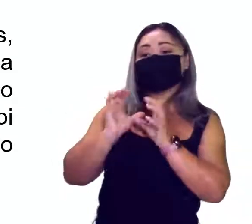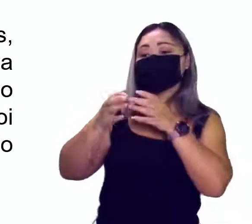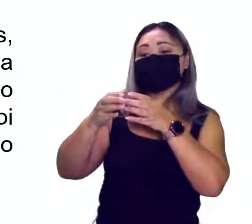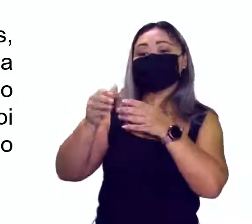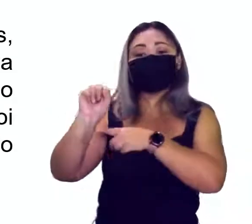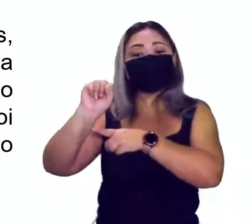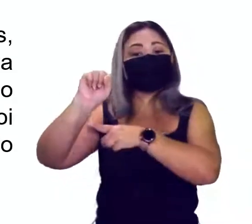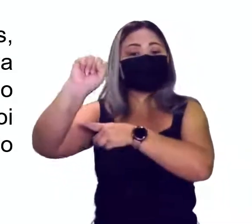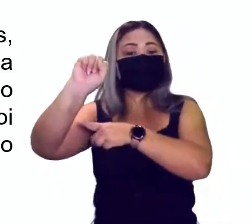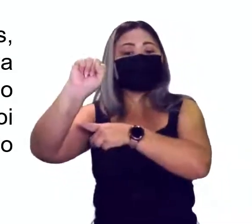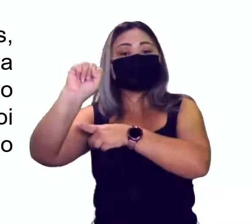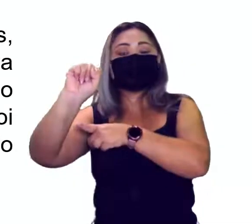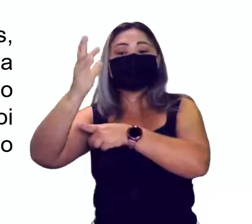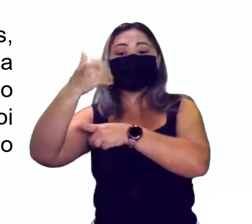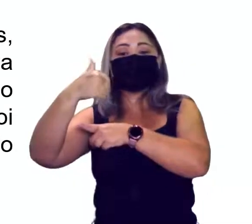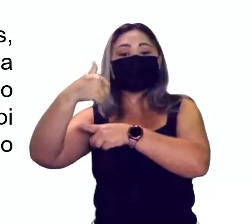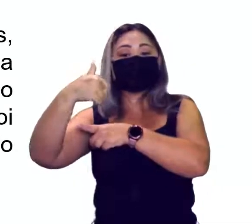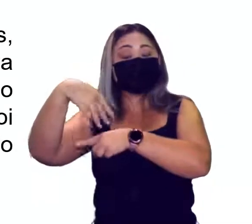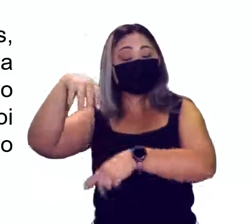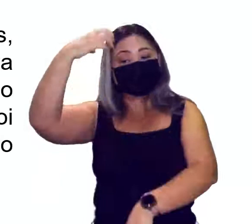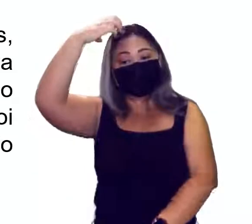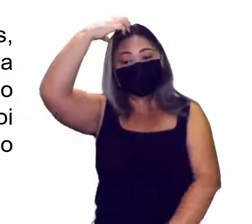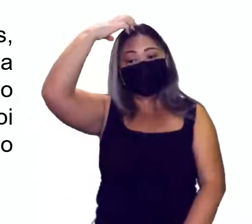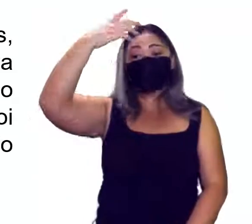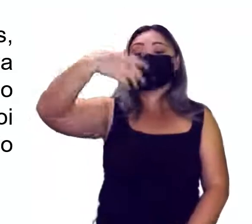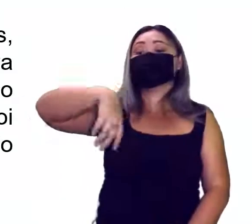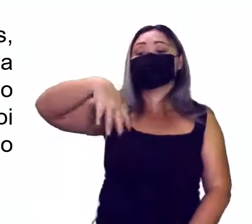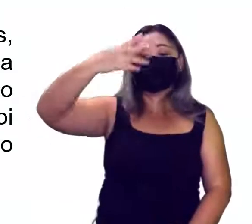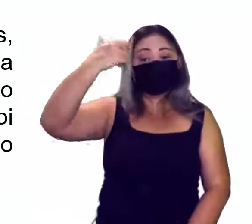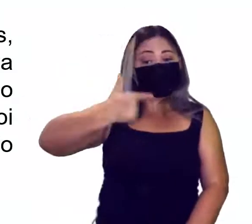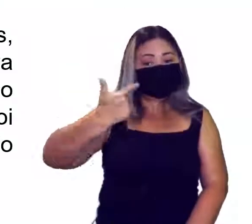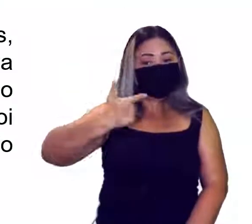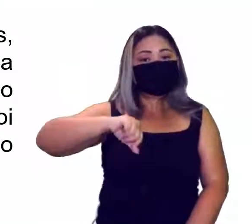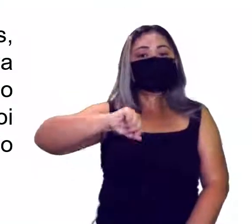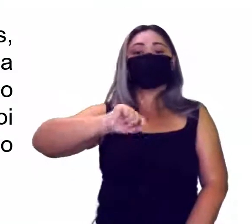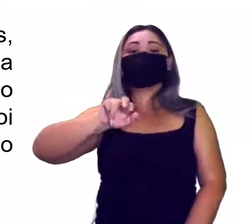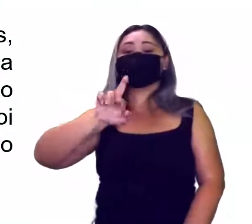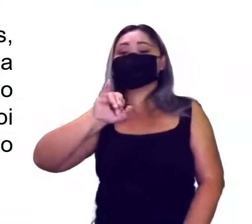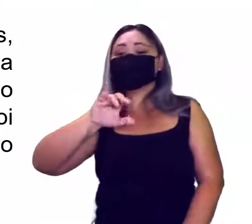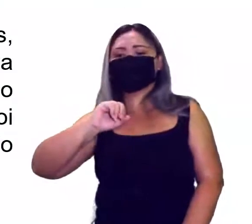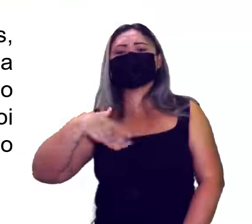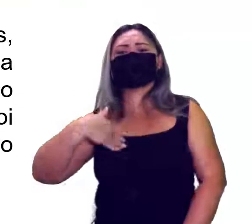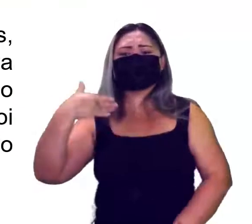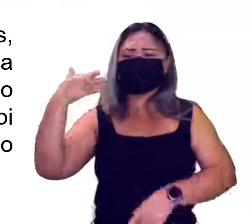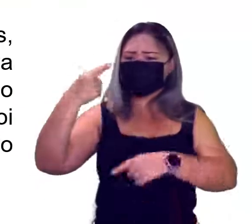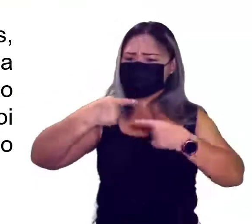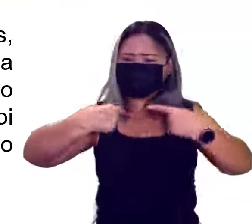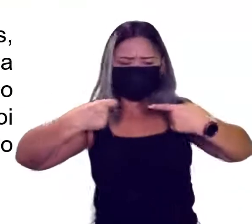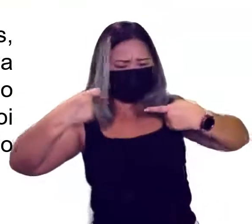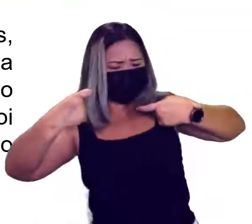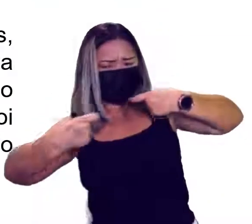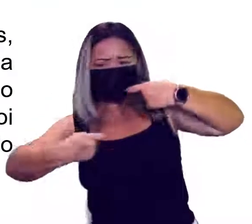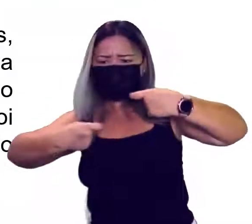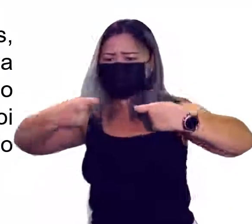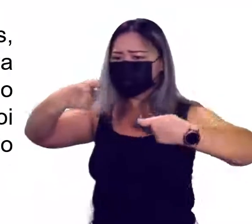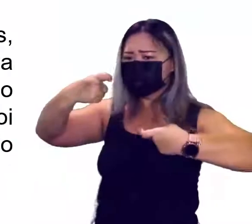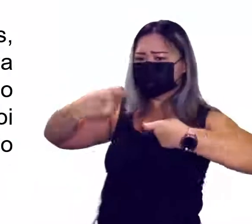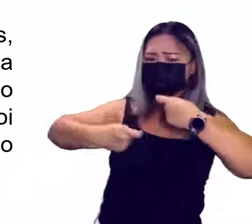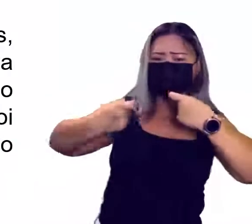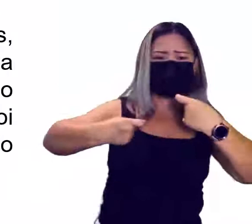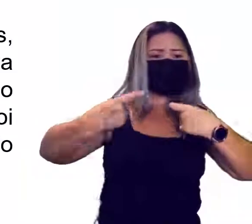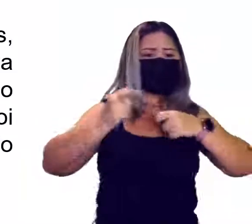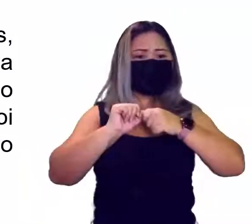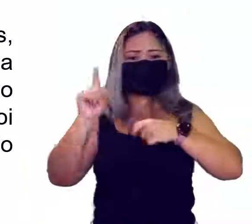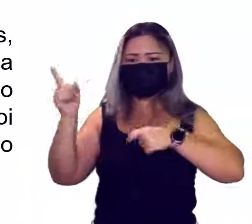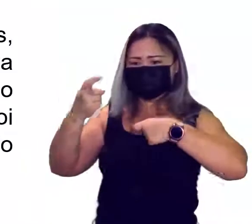outros heróis e príncipes da Grécia de várias batalhas. Ele lutava mesmo. Olha o calcanhar